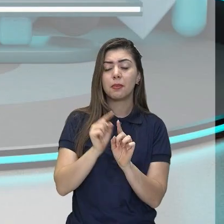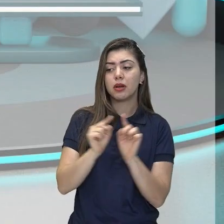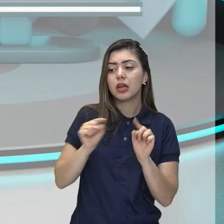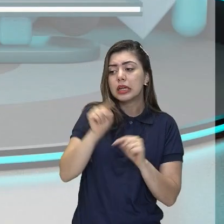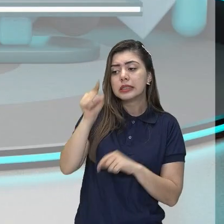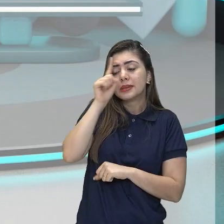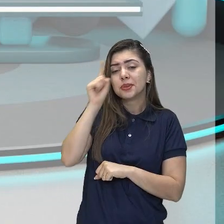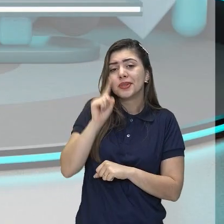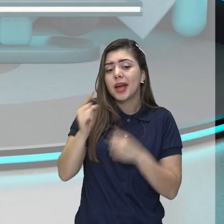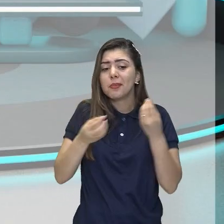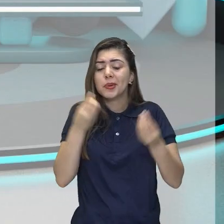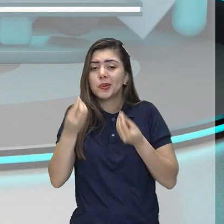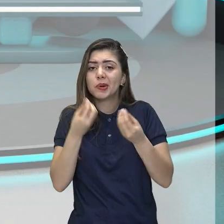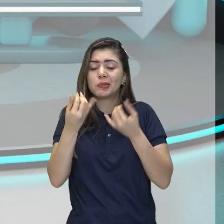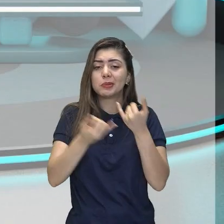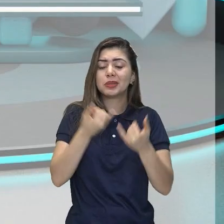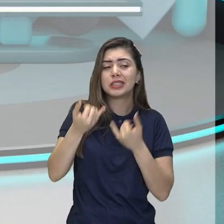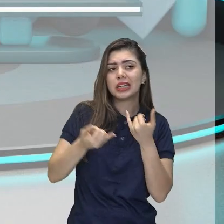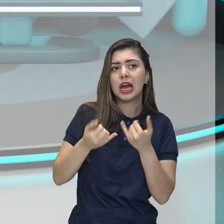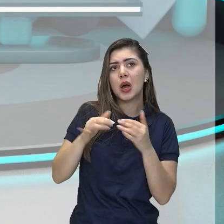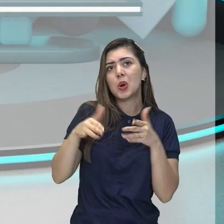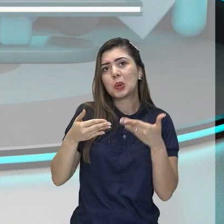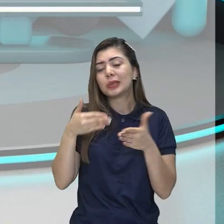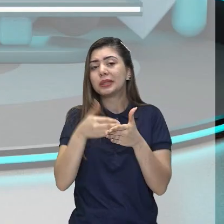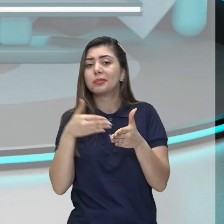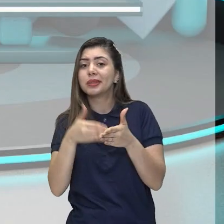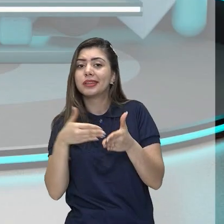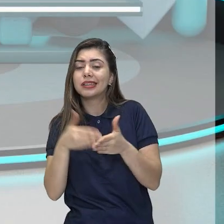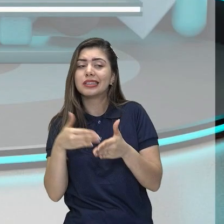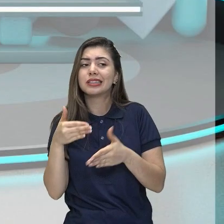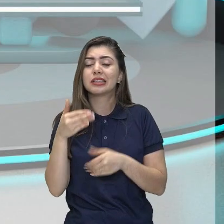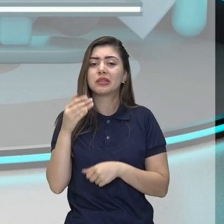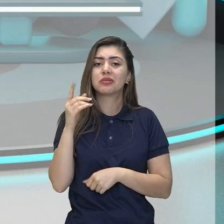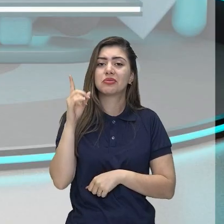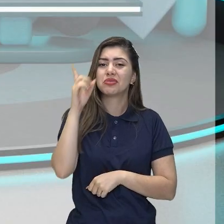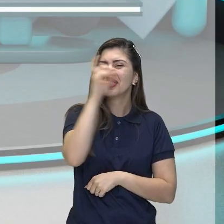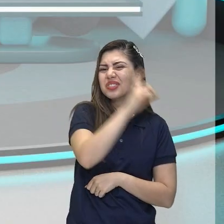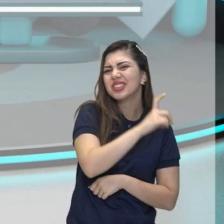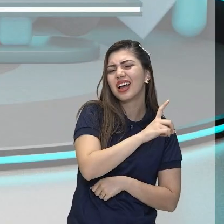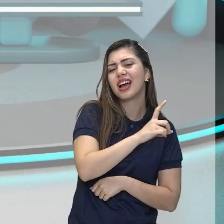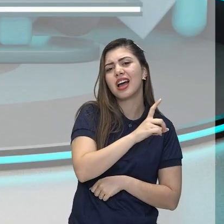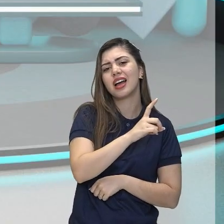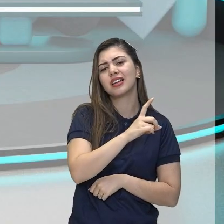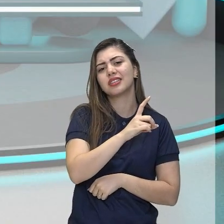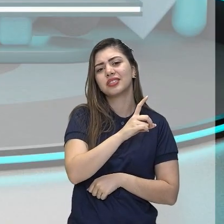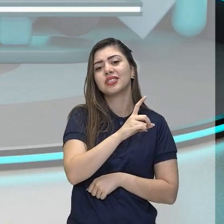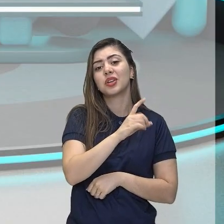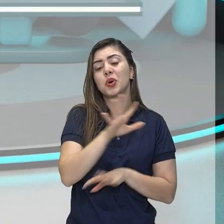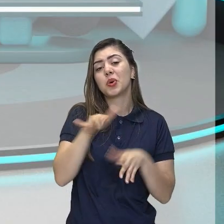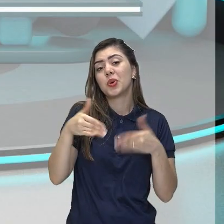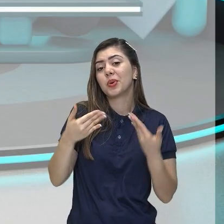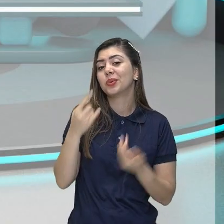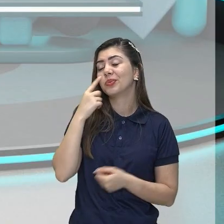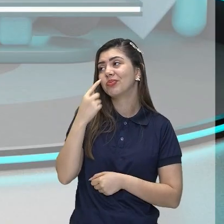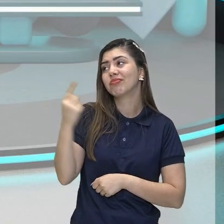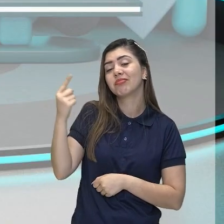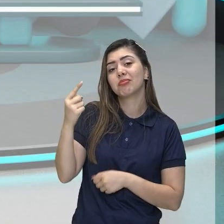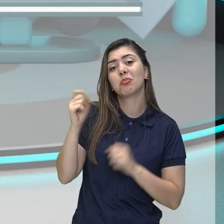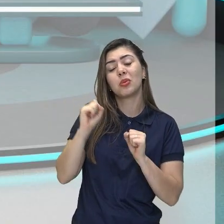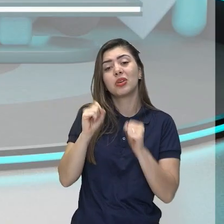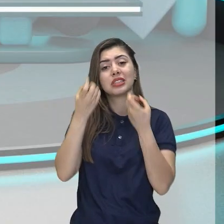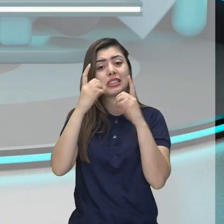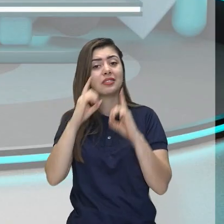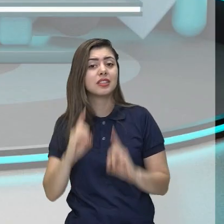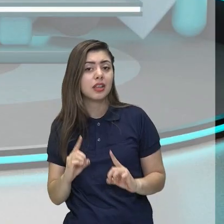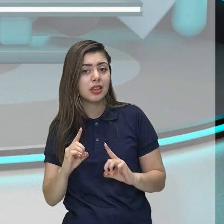jogar, ou têm dificuldades, ou têm possivelmente alguma